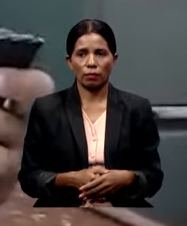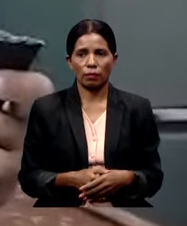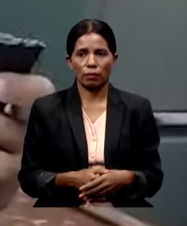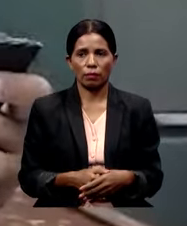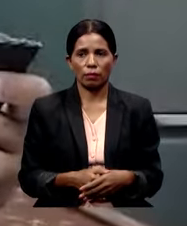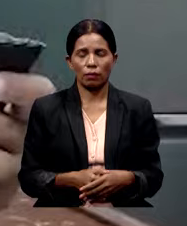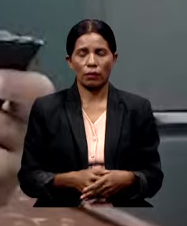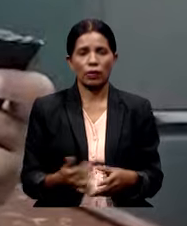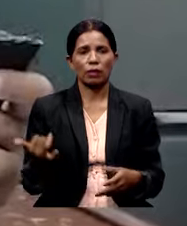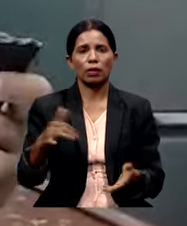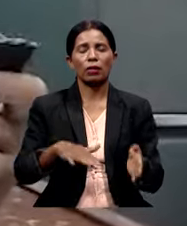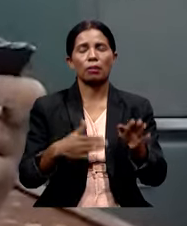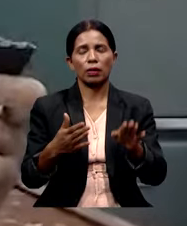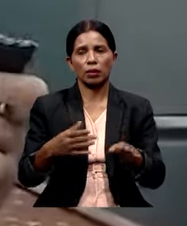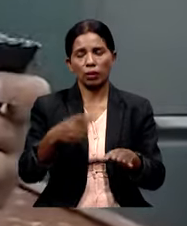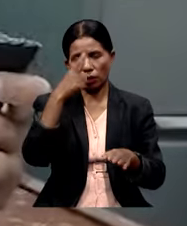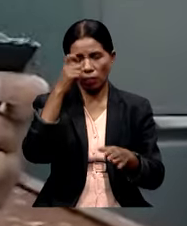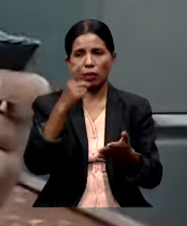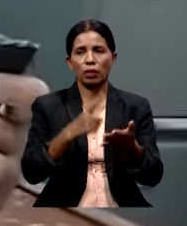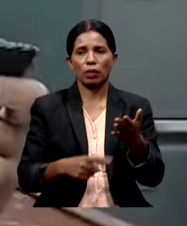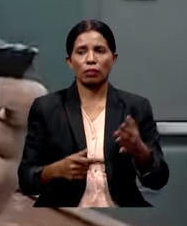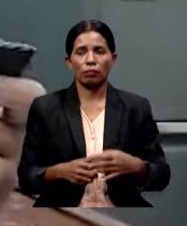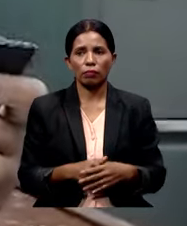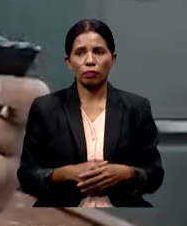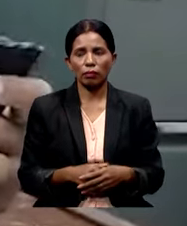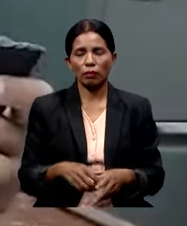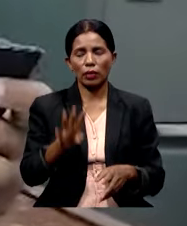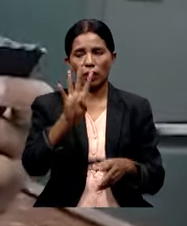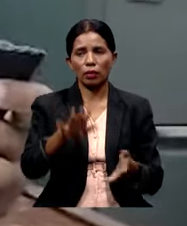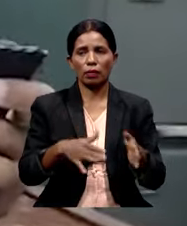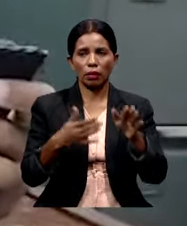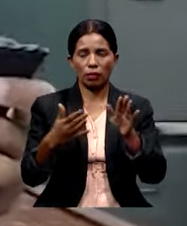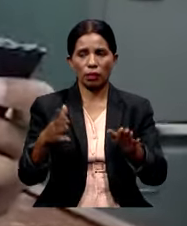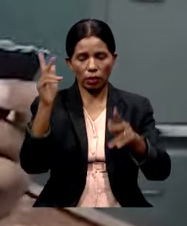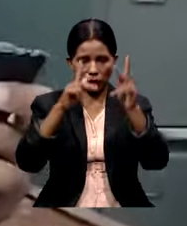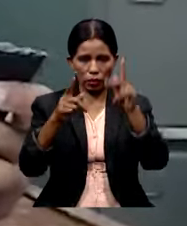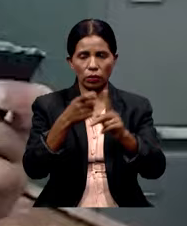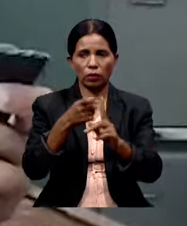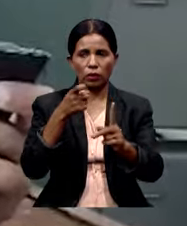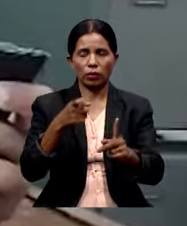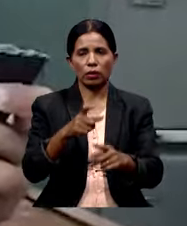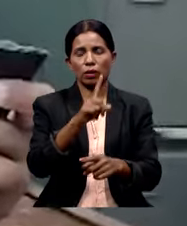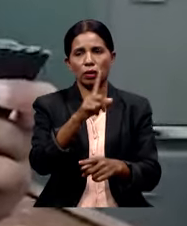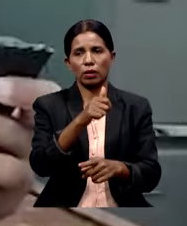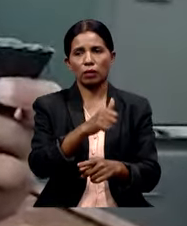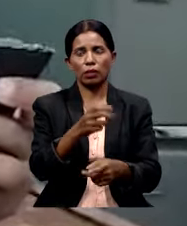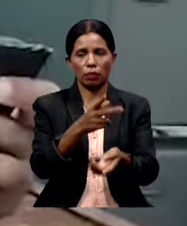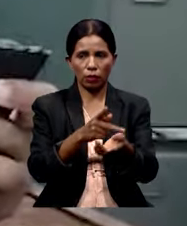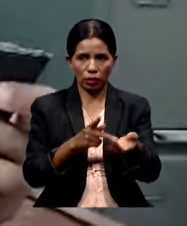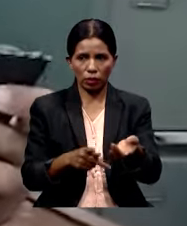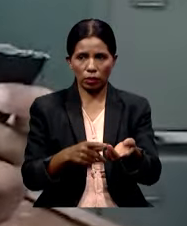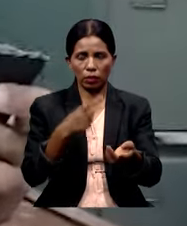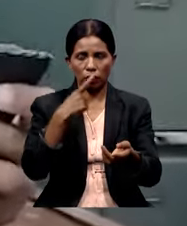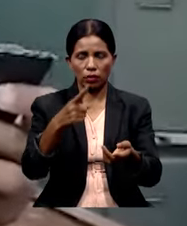Ansa uin hotemetiana ida matene iha nine hatne ida kausane husi ida sel durante operasam